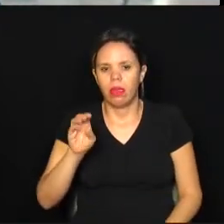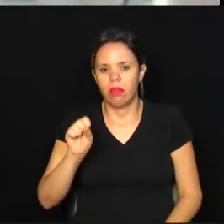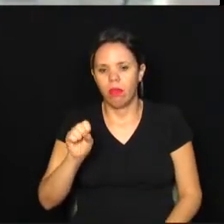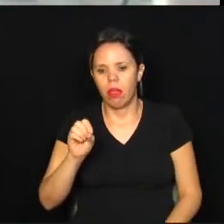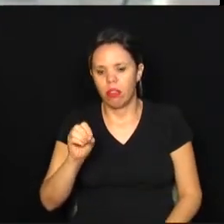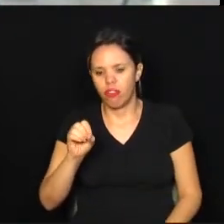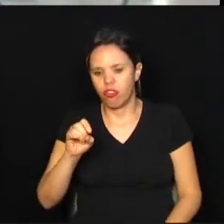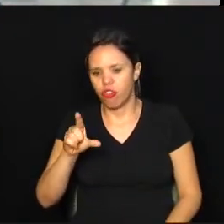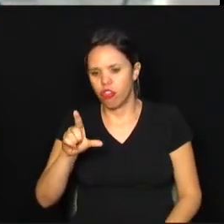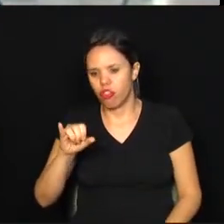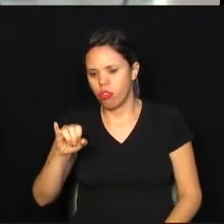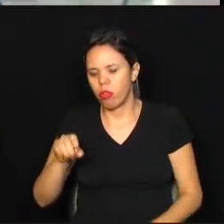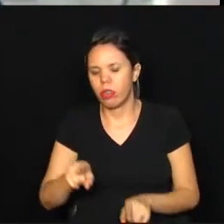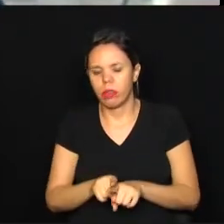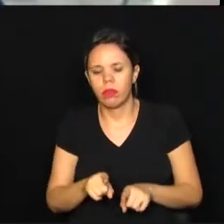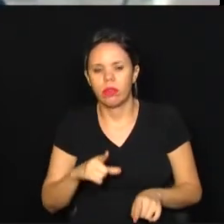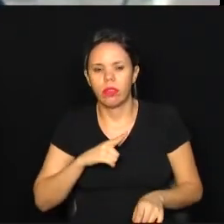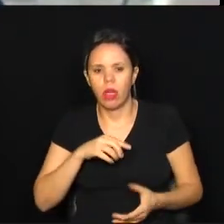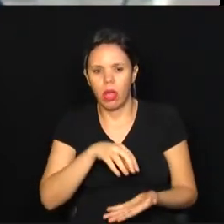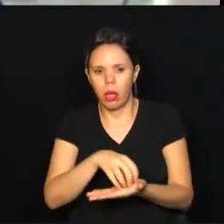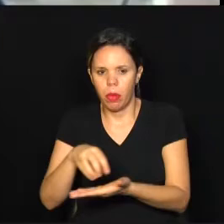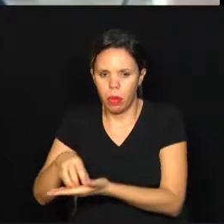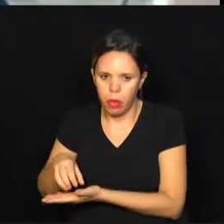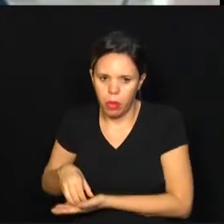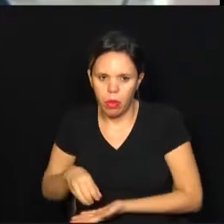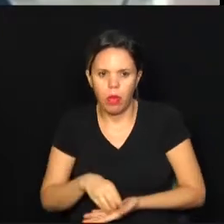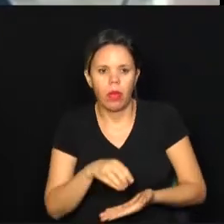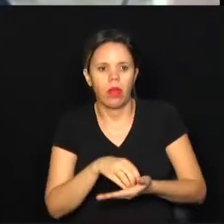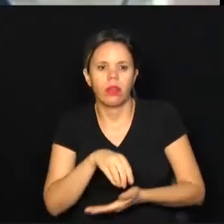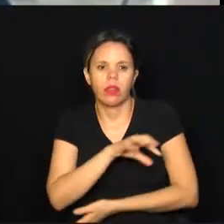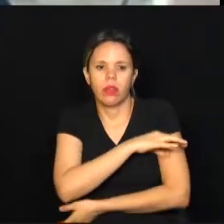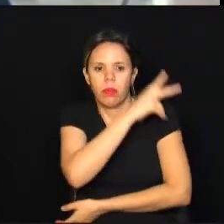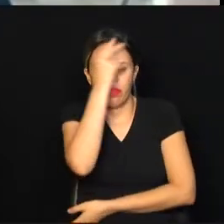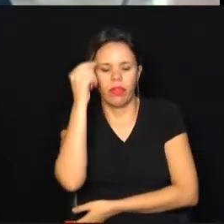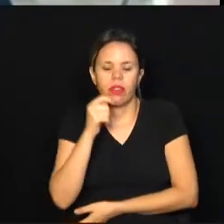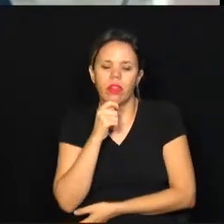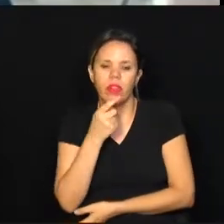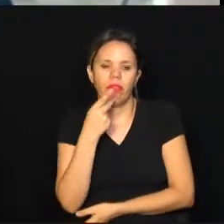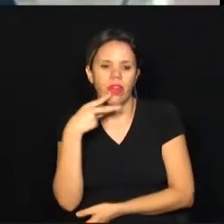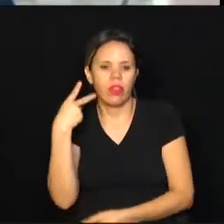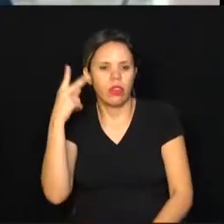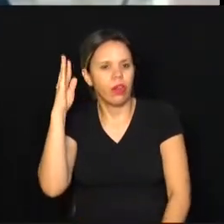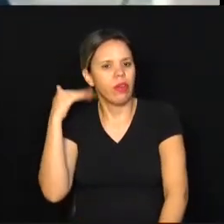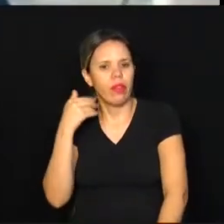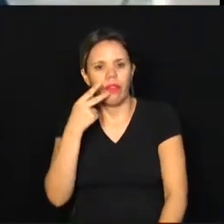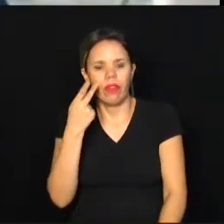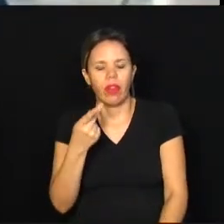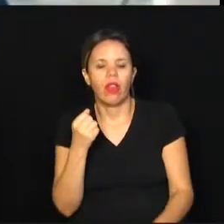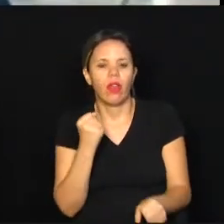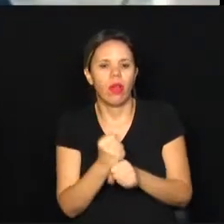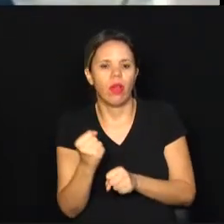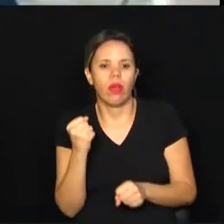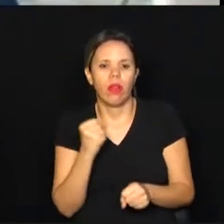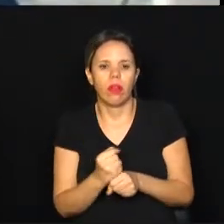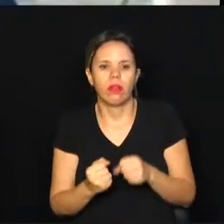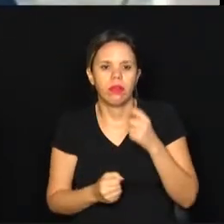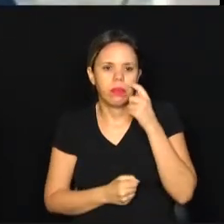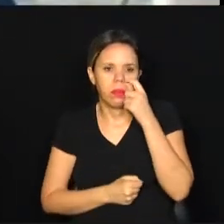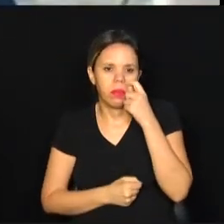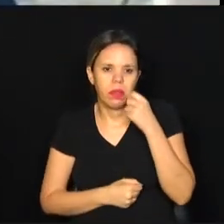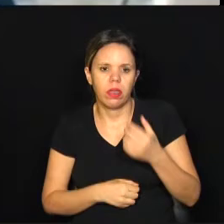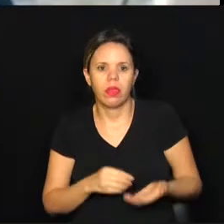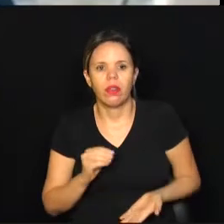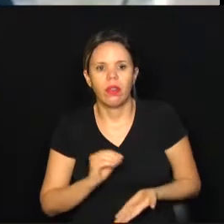Além dos equipamentos que a vereadora Débora falou, as obras,